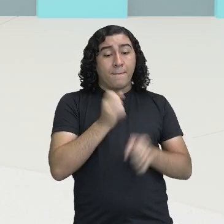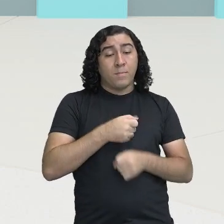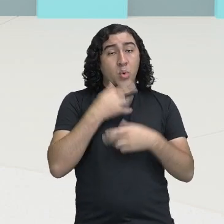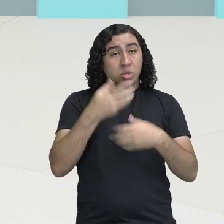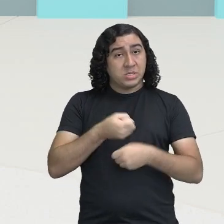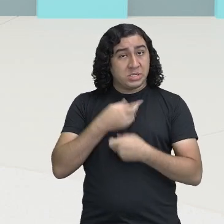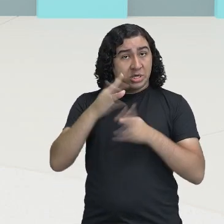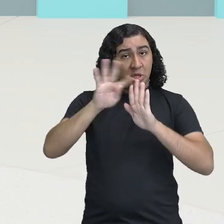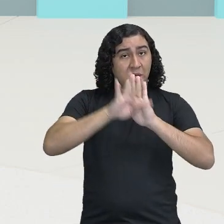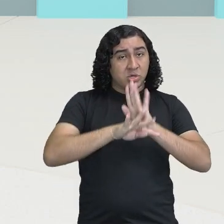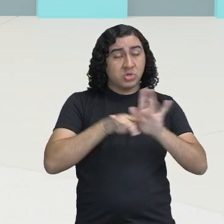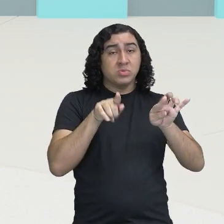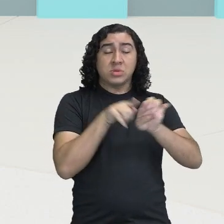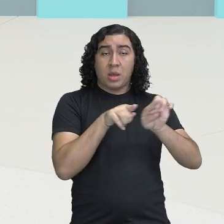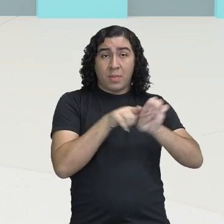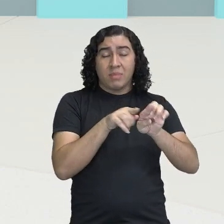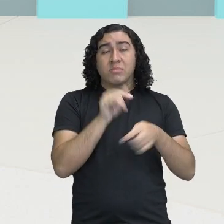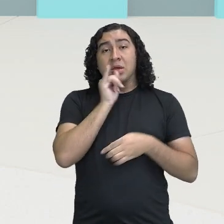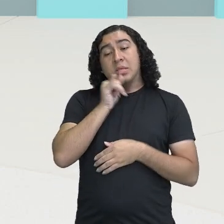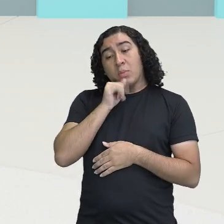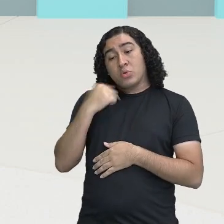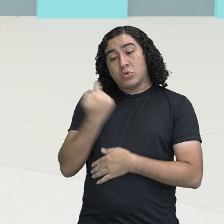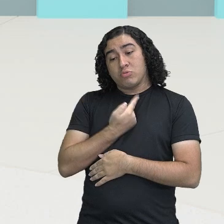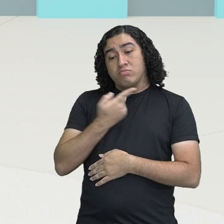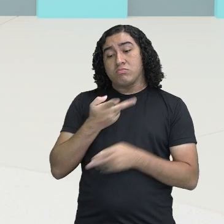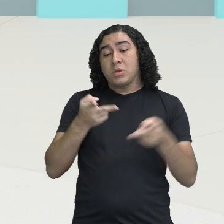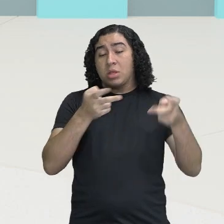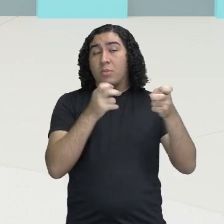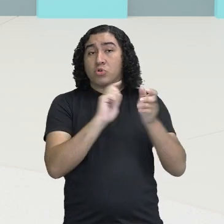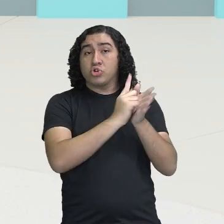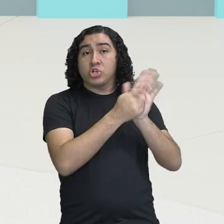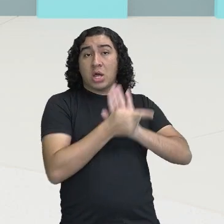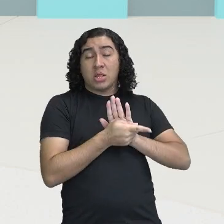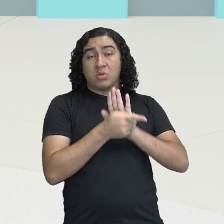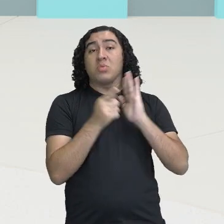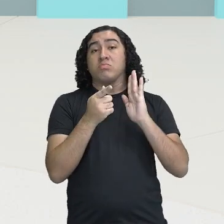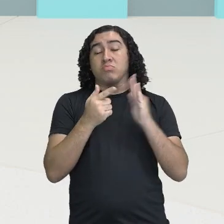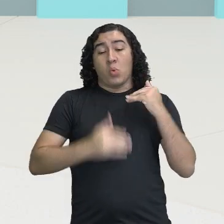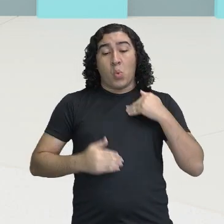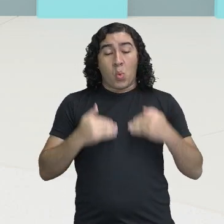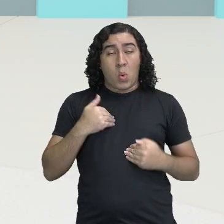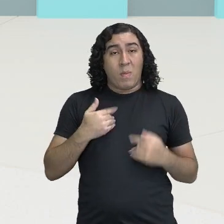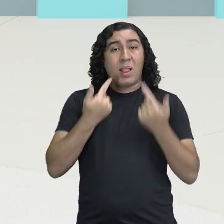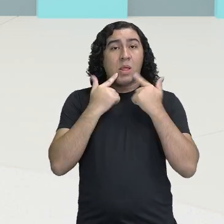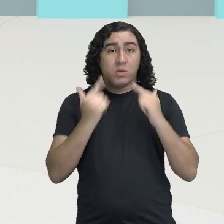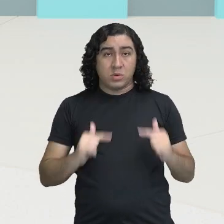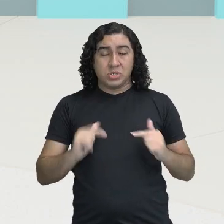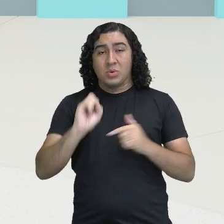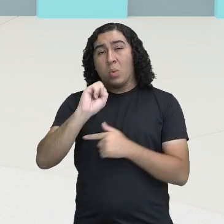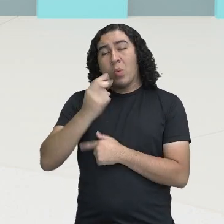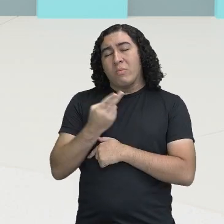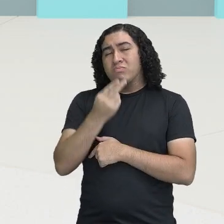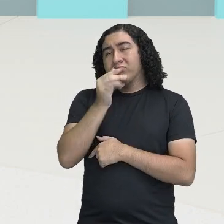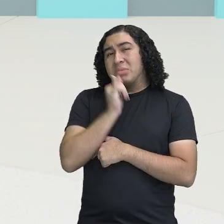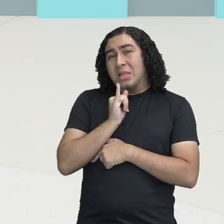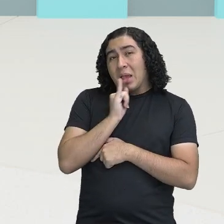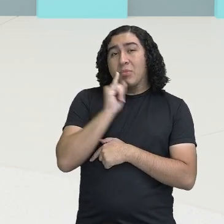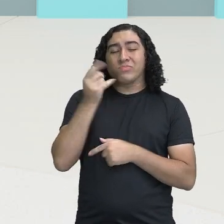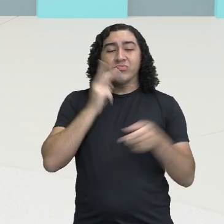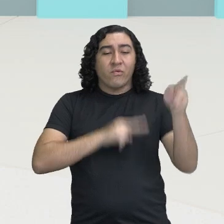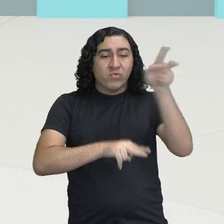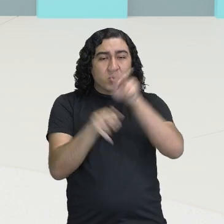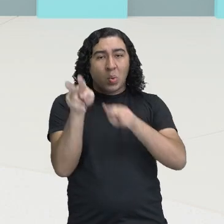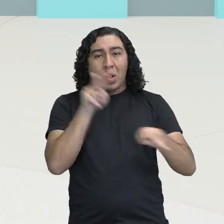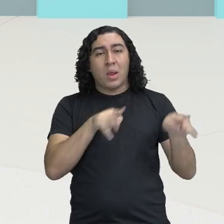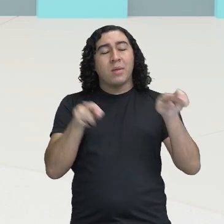poesia, poemas. Quando olhamos a questão do gênero da linguagem corporal ou da